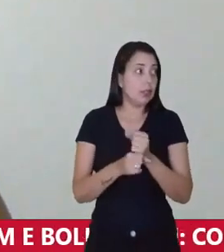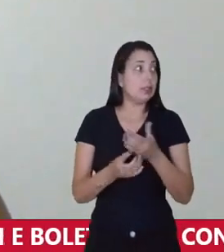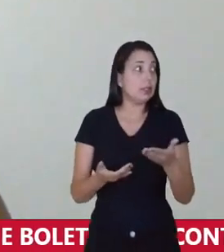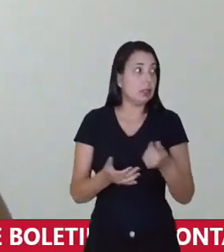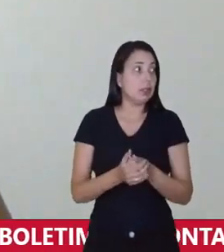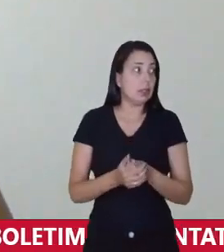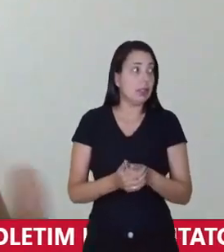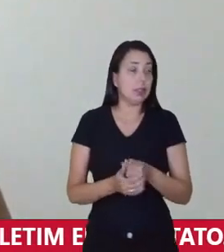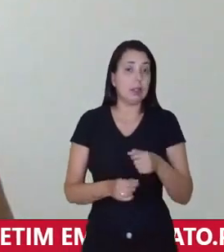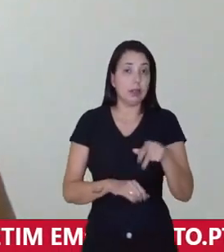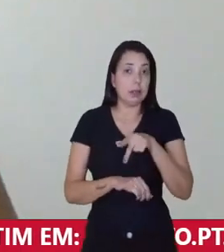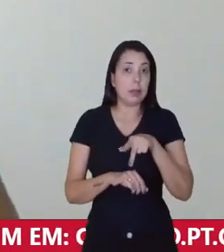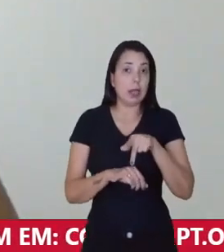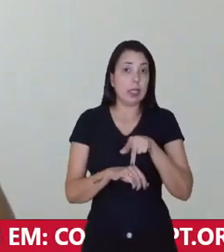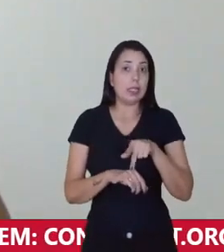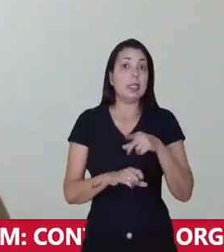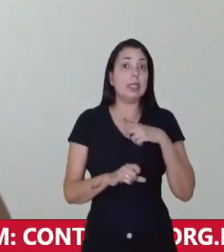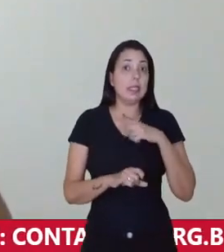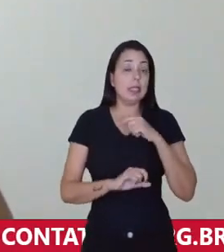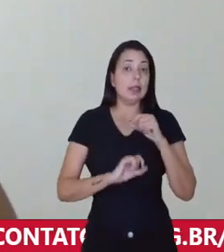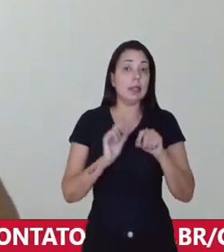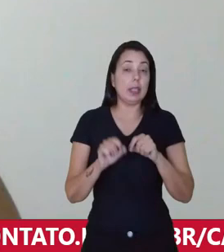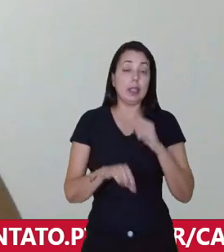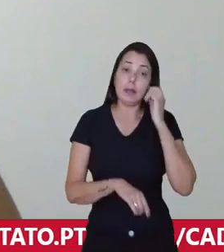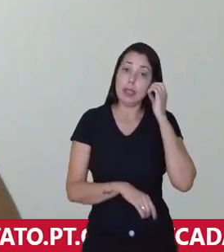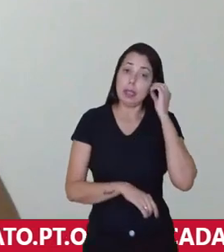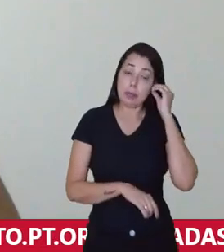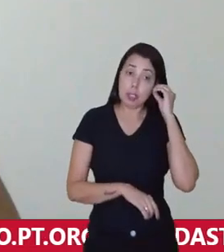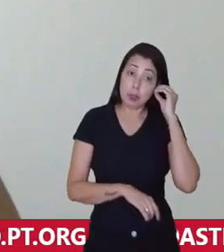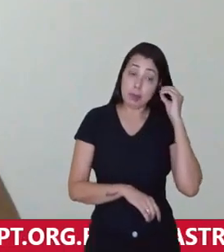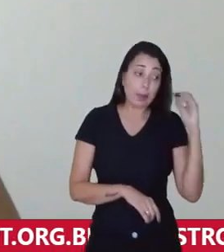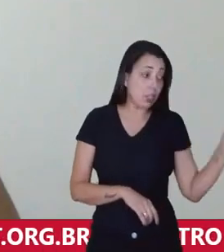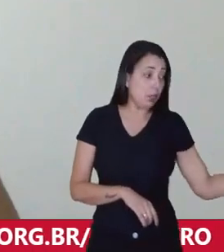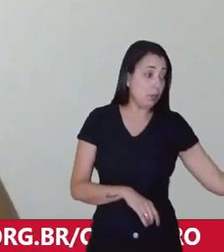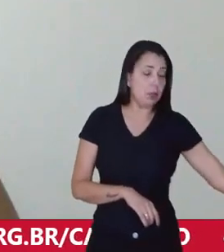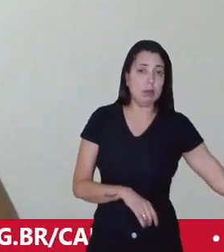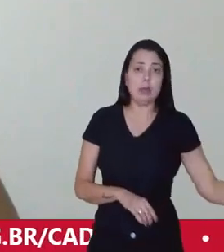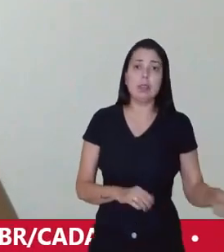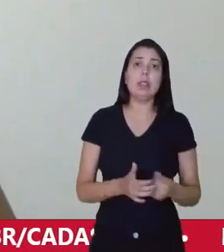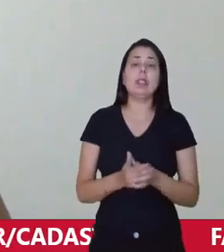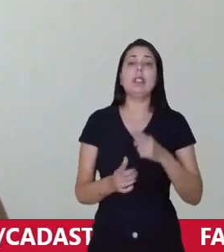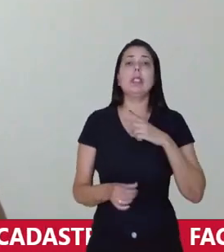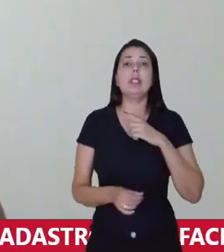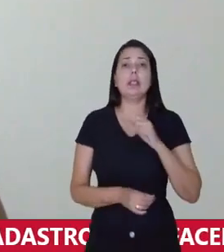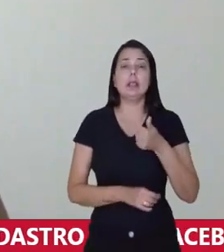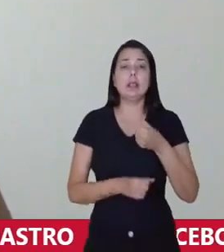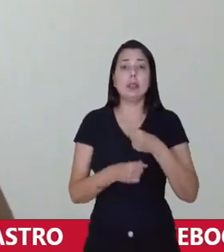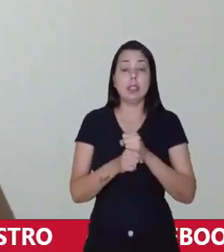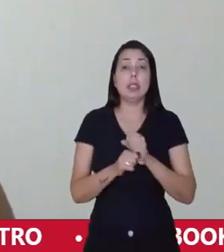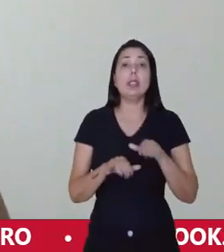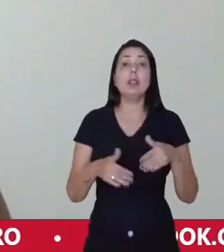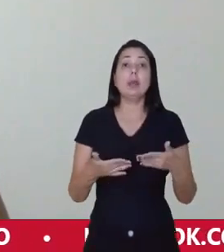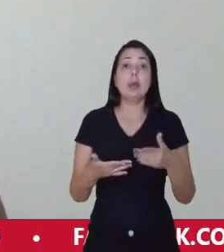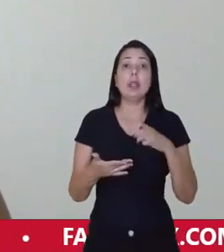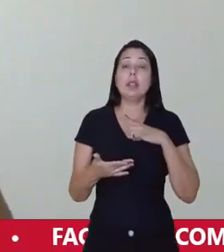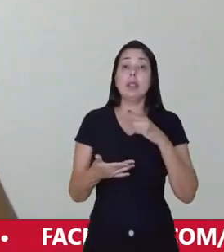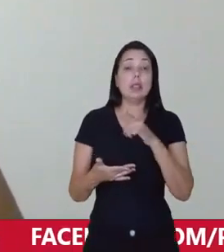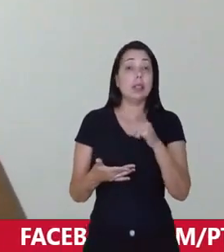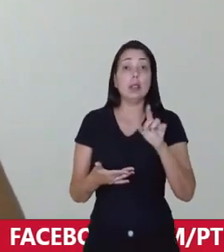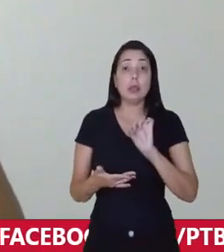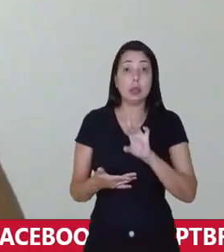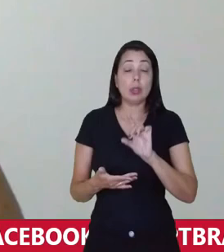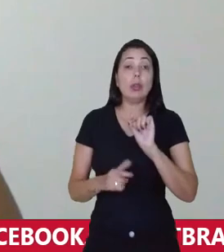aqui no nosso país. E isso tem uma quebra exatamente na década de 80, quando, então, não